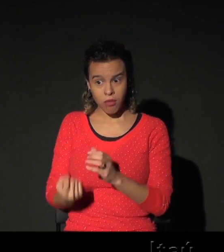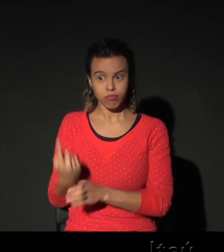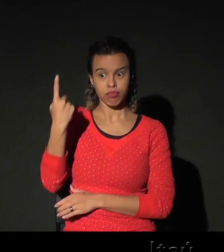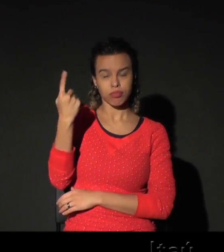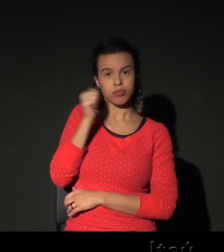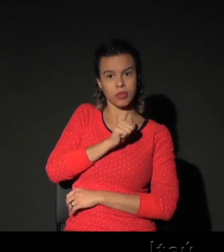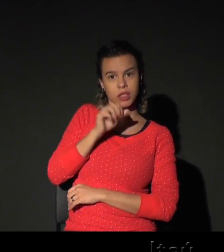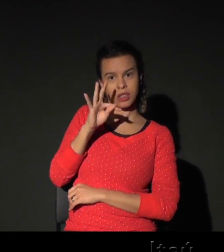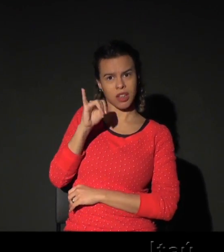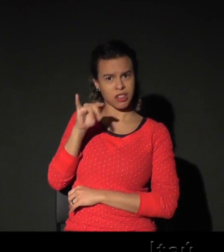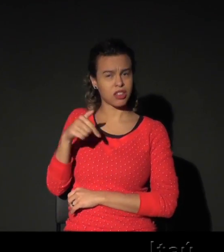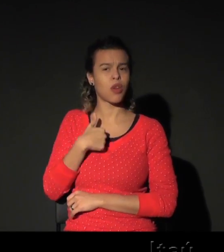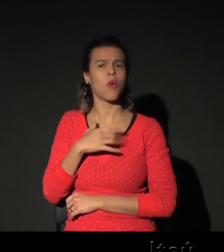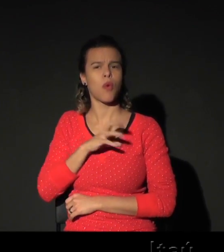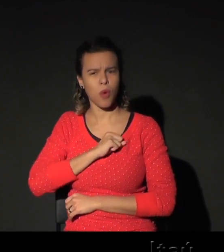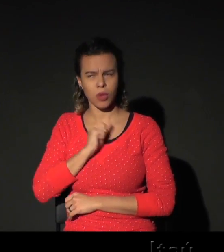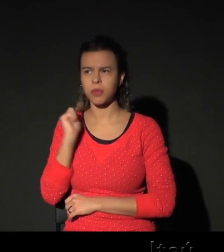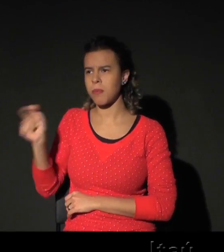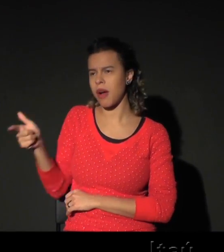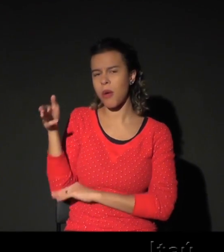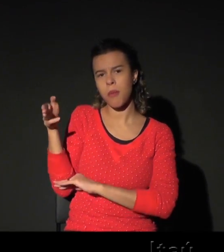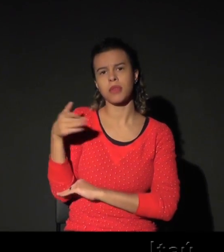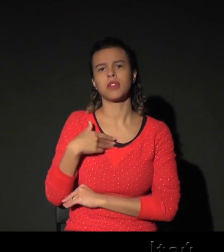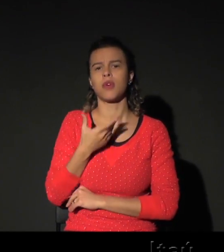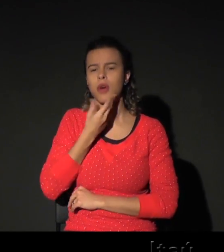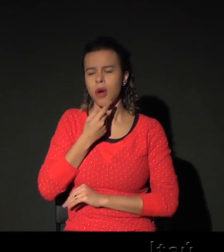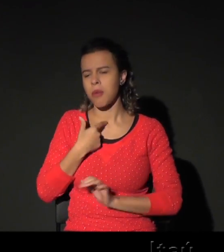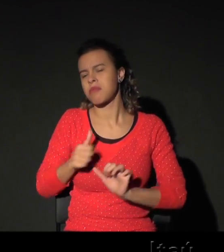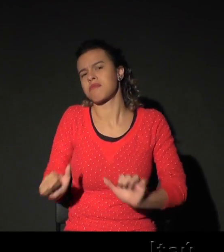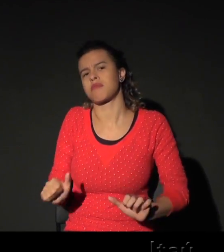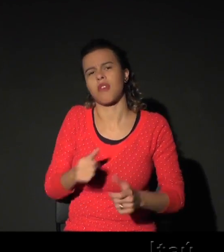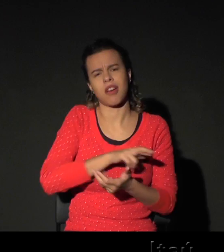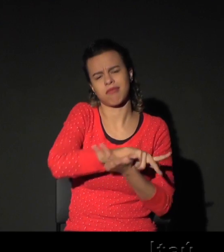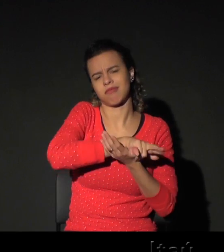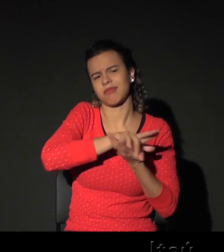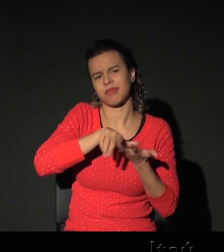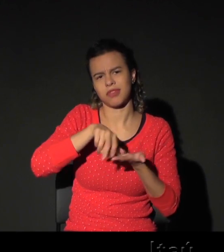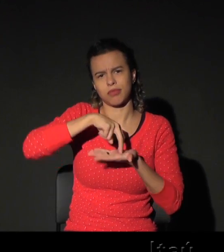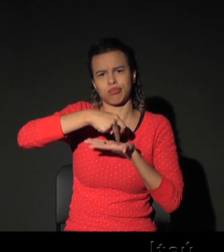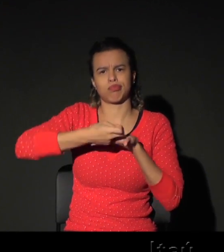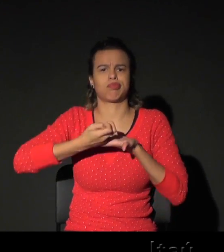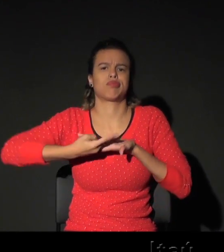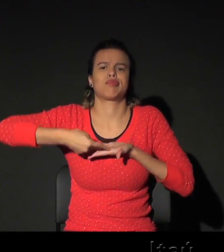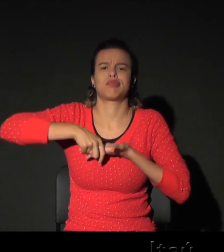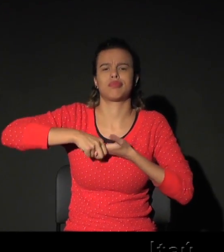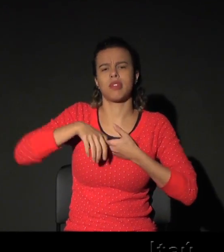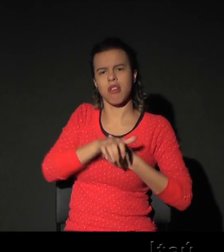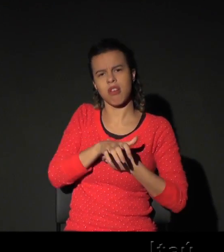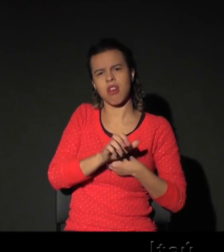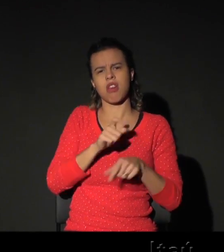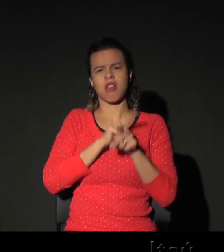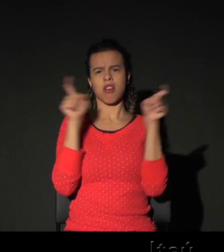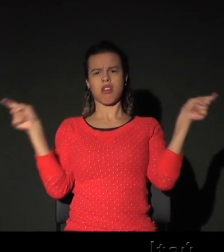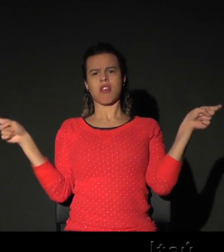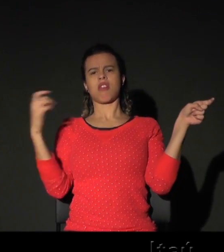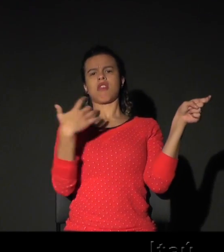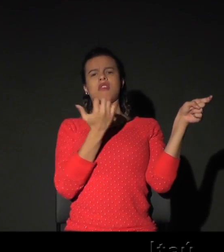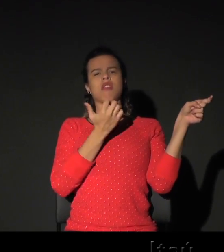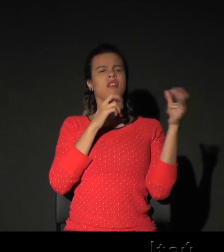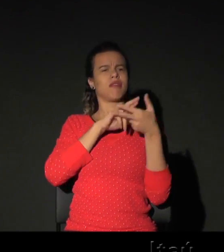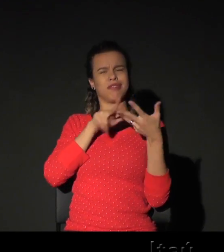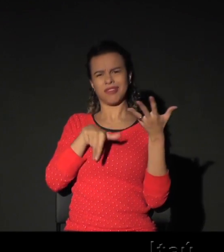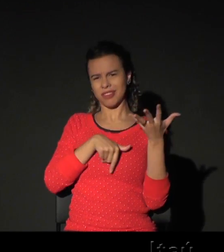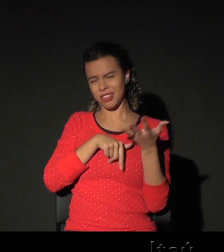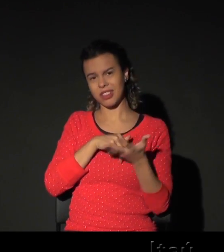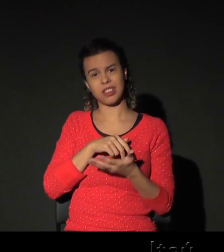né Falando que gosta de pagar motel para homem fica de quatro fica de lado bota e frangaço falando de posições